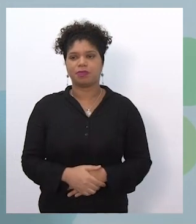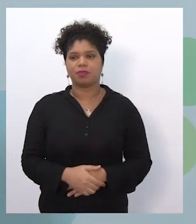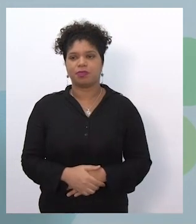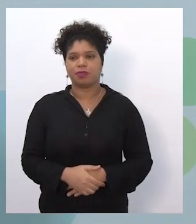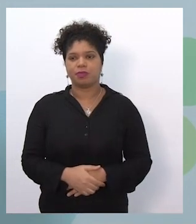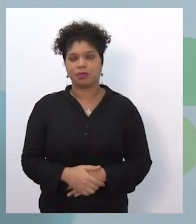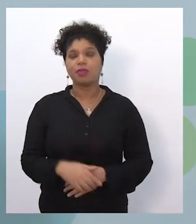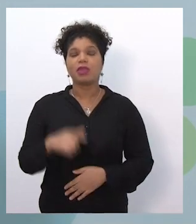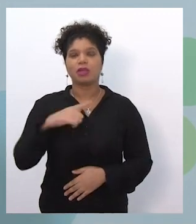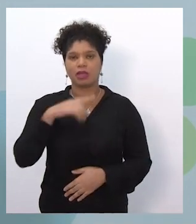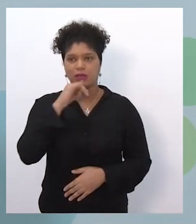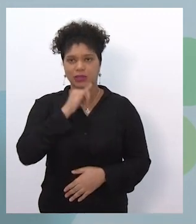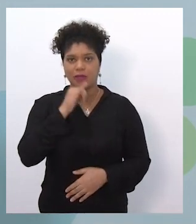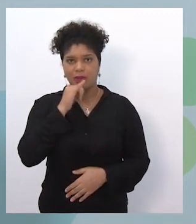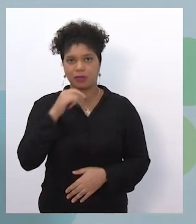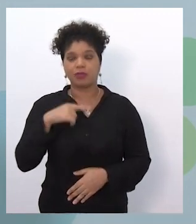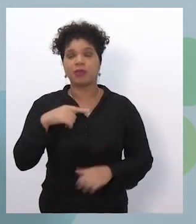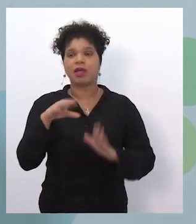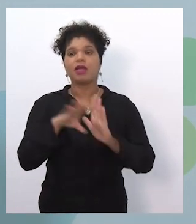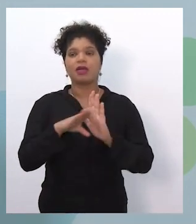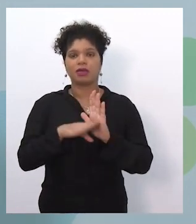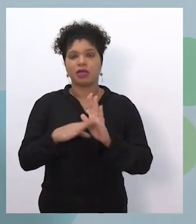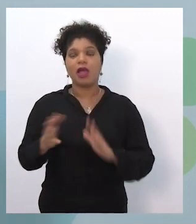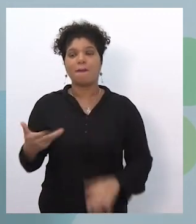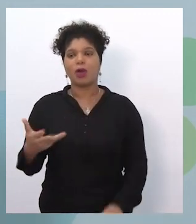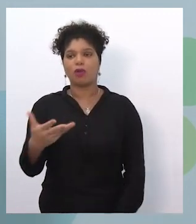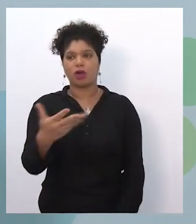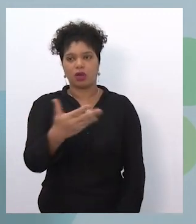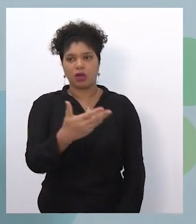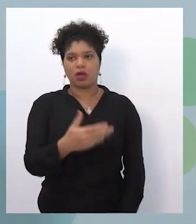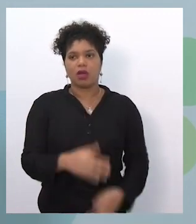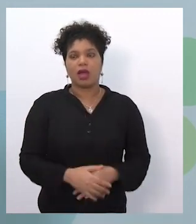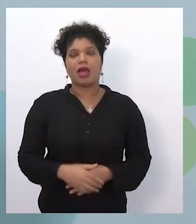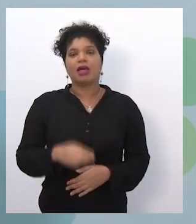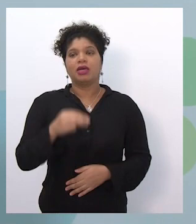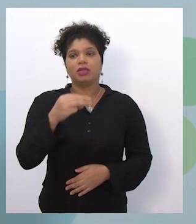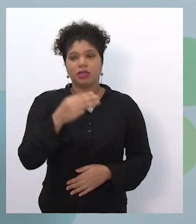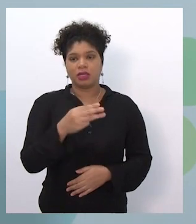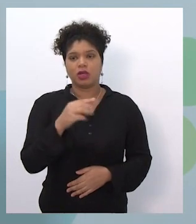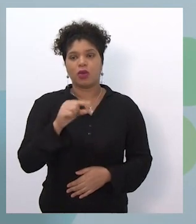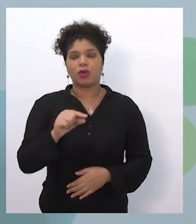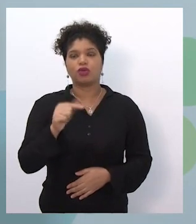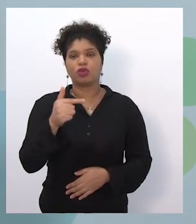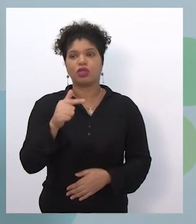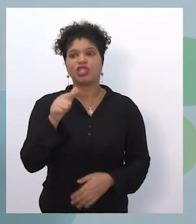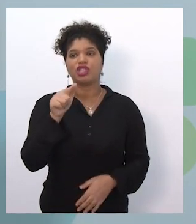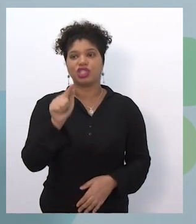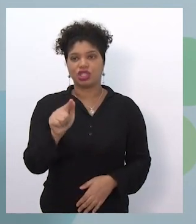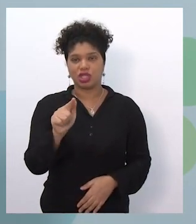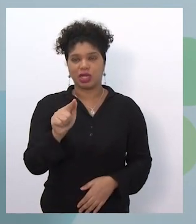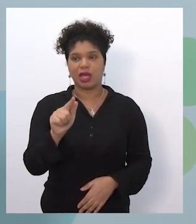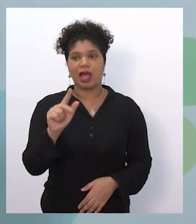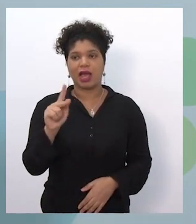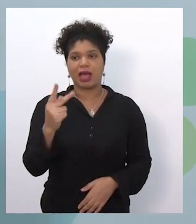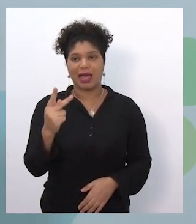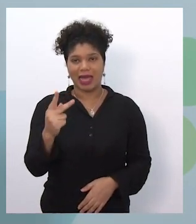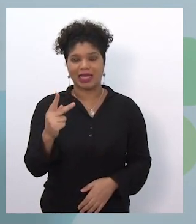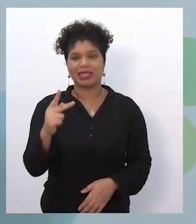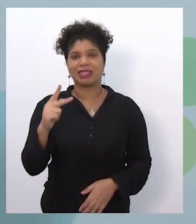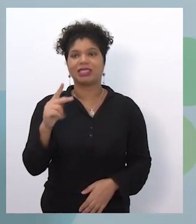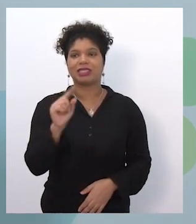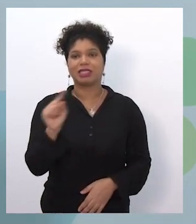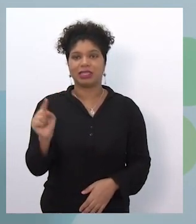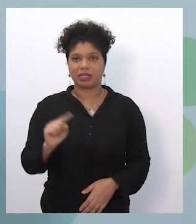até peguei um exemplo de um processador que ele tem 3.2 GHz. O que é esse GHz? É gigahertz,